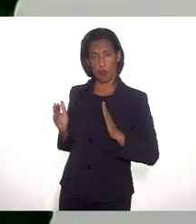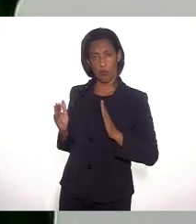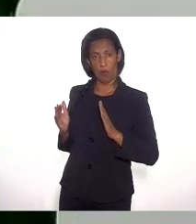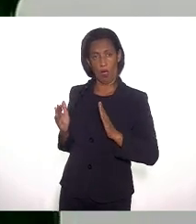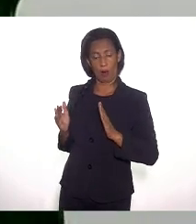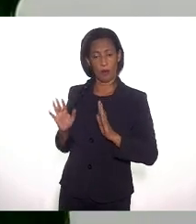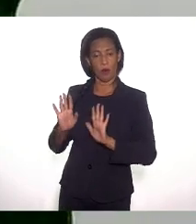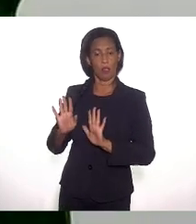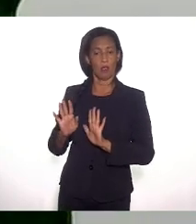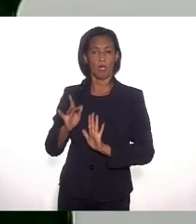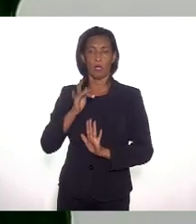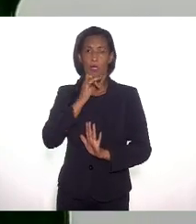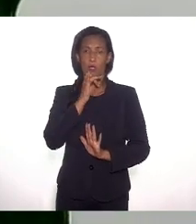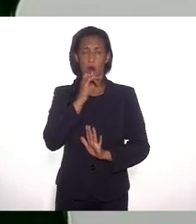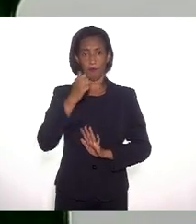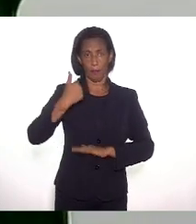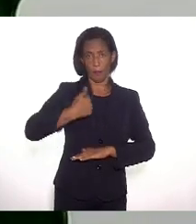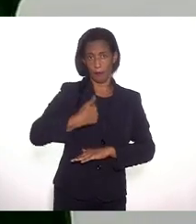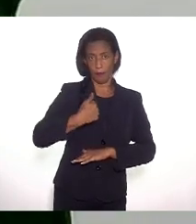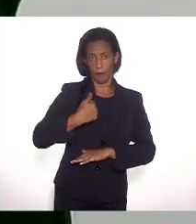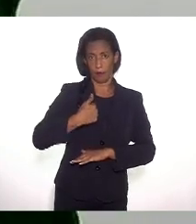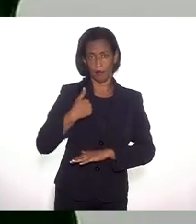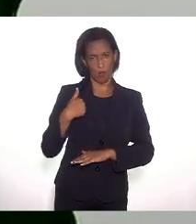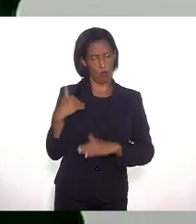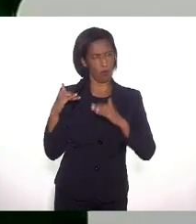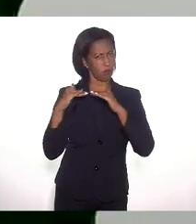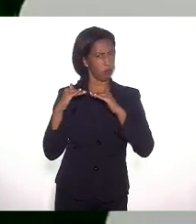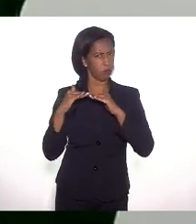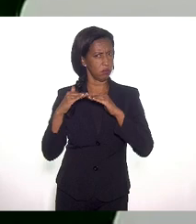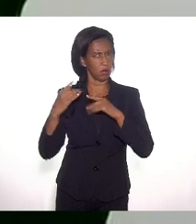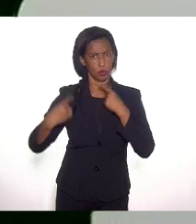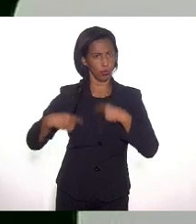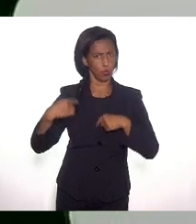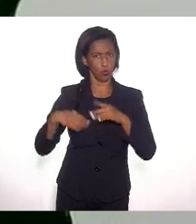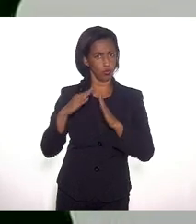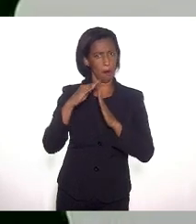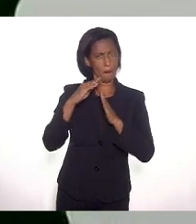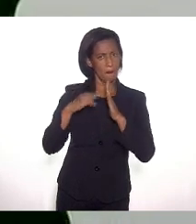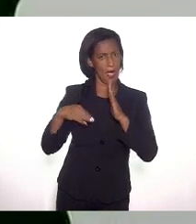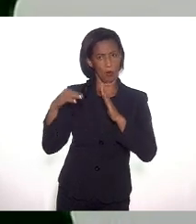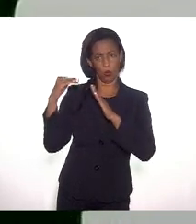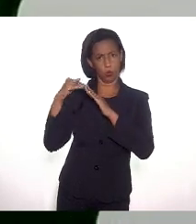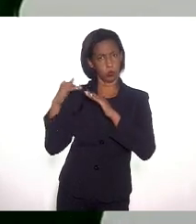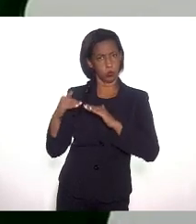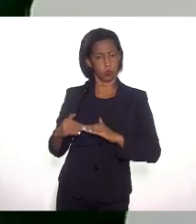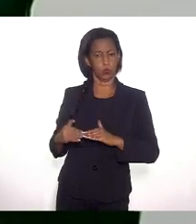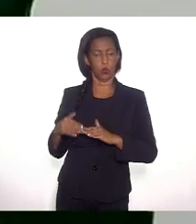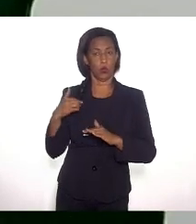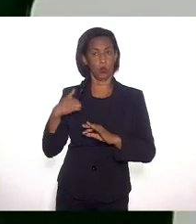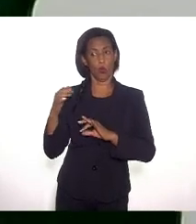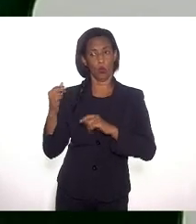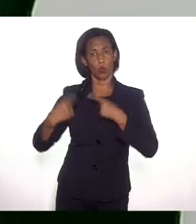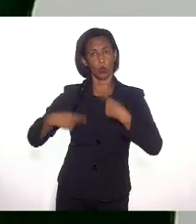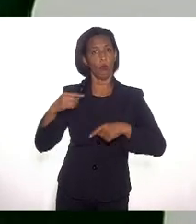Primeiro, no mérito, eu sou absolutamente favorável, não estou discutindo o mérito, estou discutindo a forma primeiro.